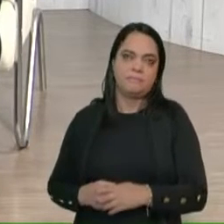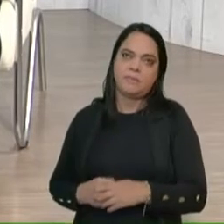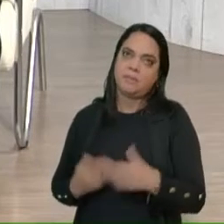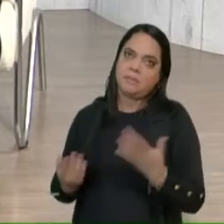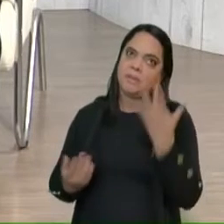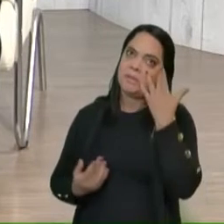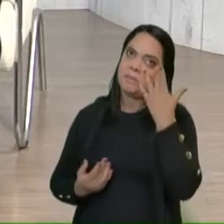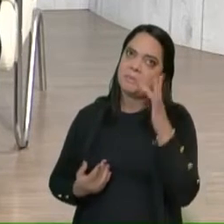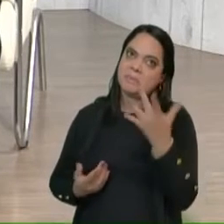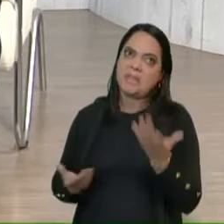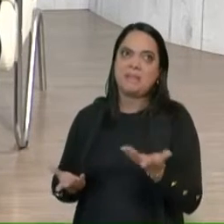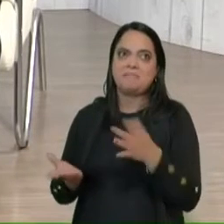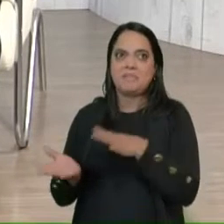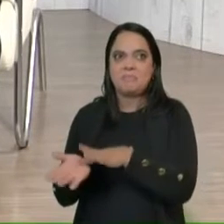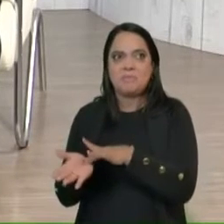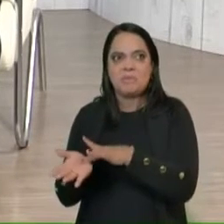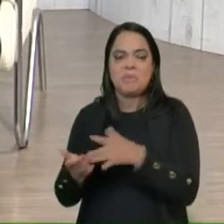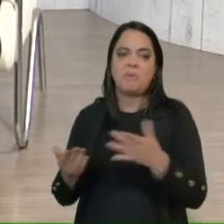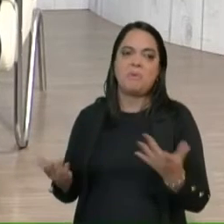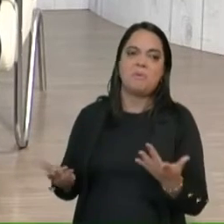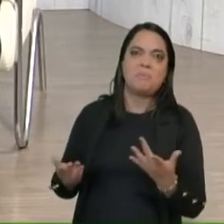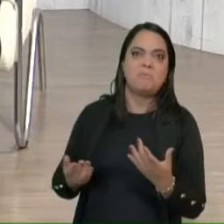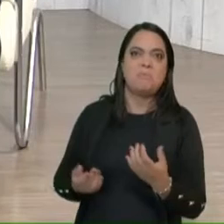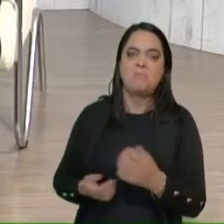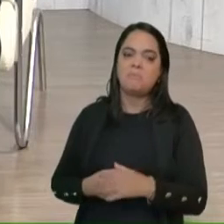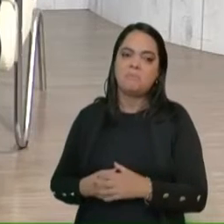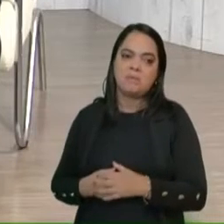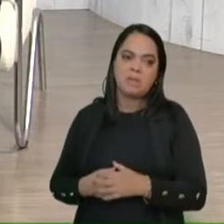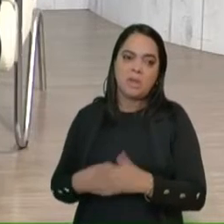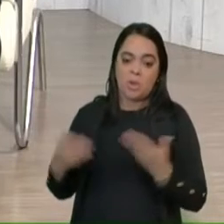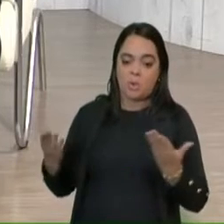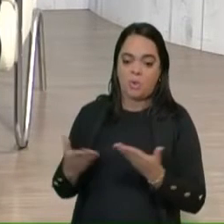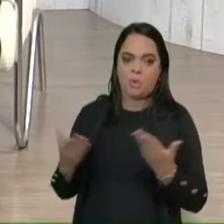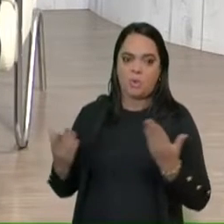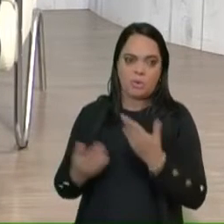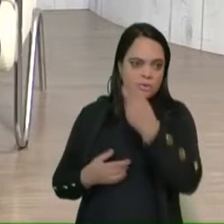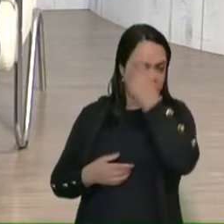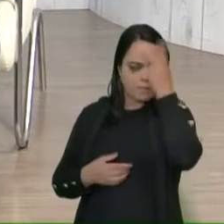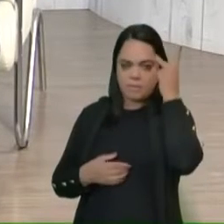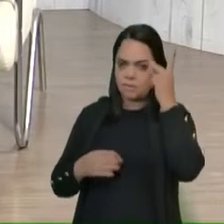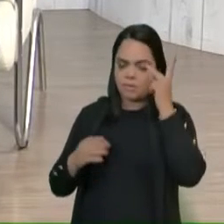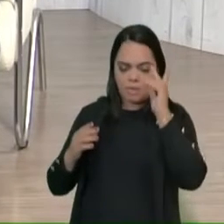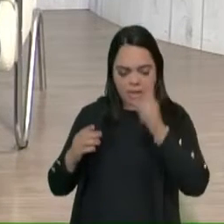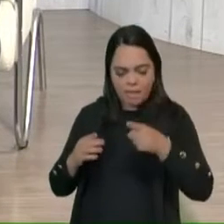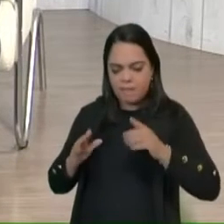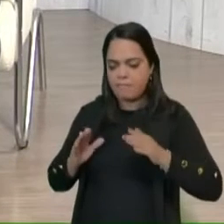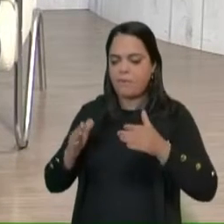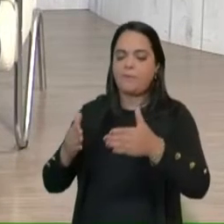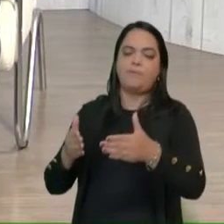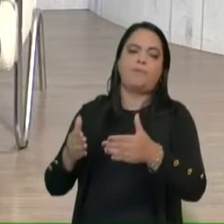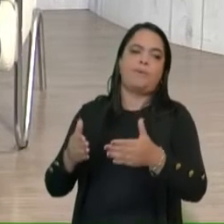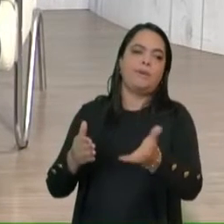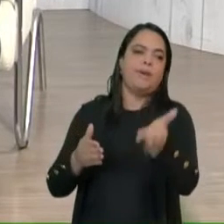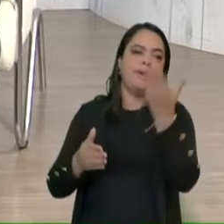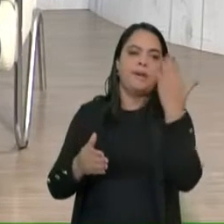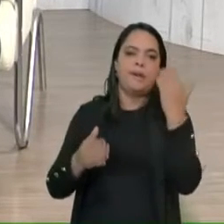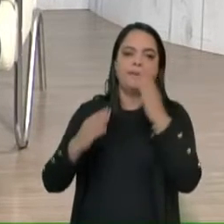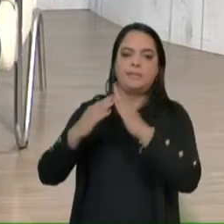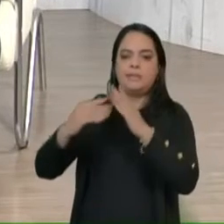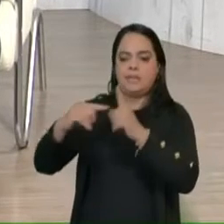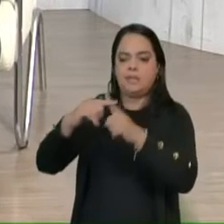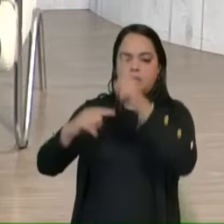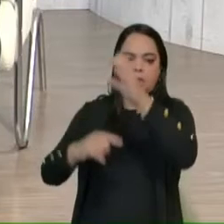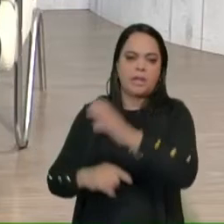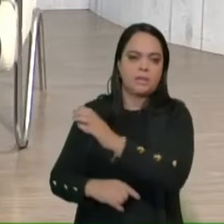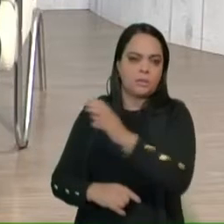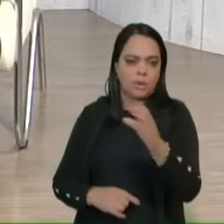por engano ou ou se por o sujeito agora ele está no centro né antes e a Igreja Católica